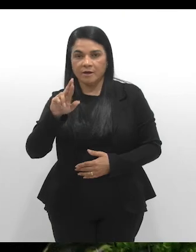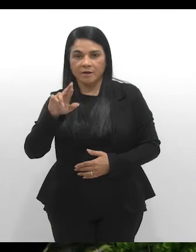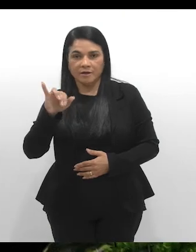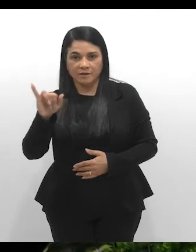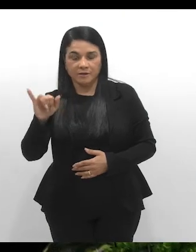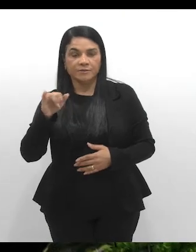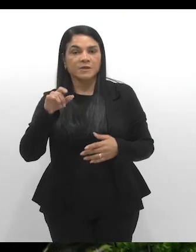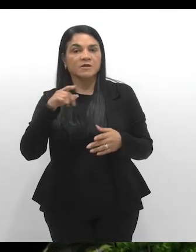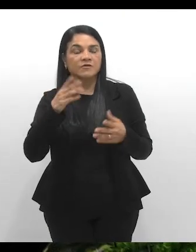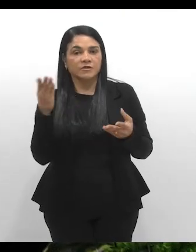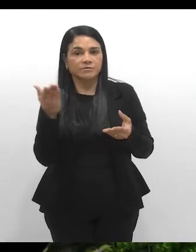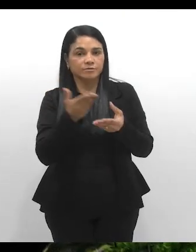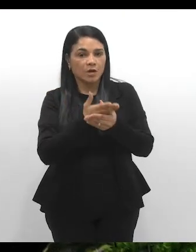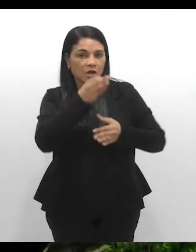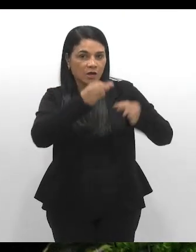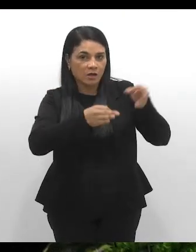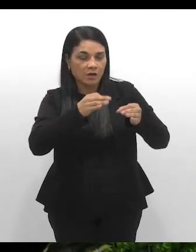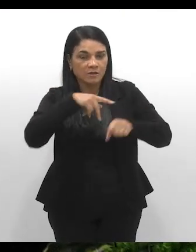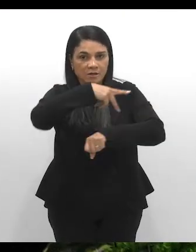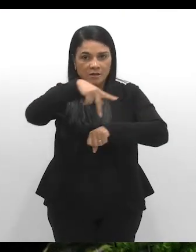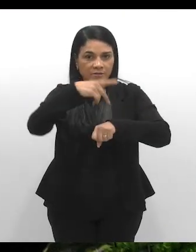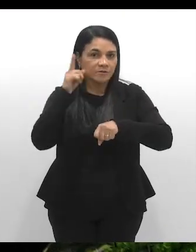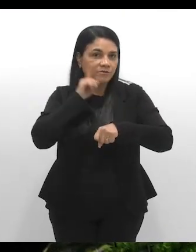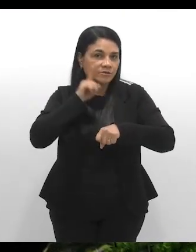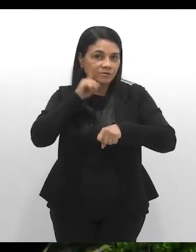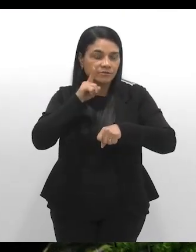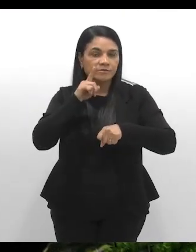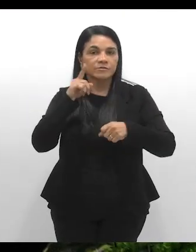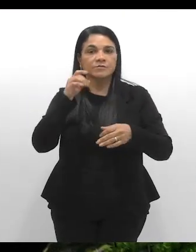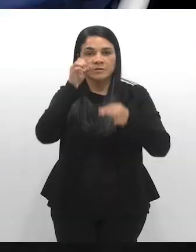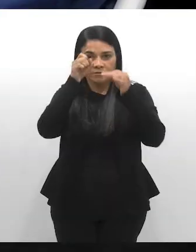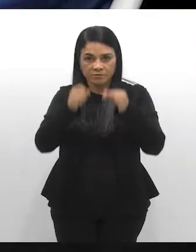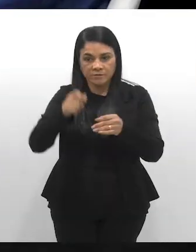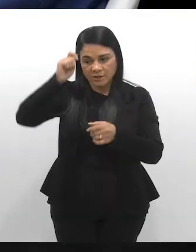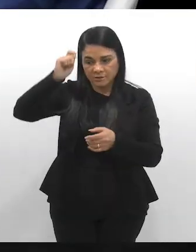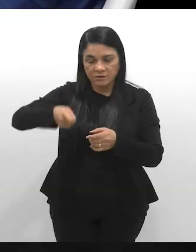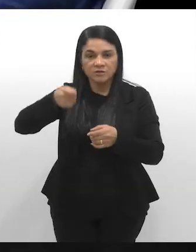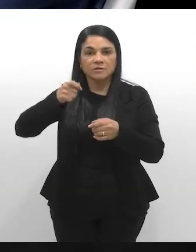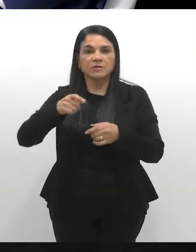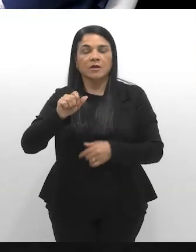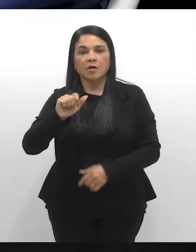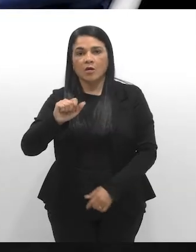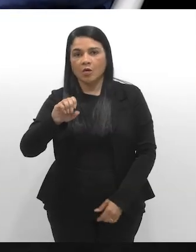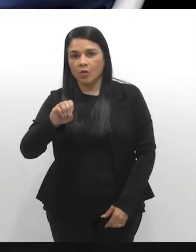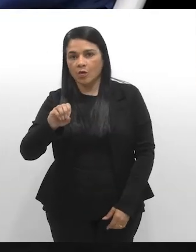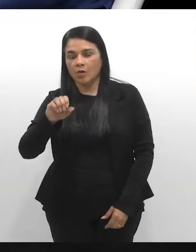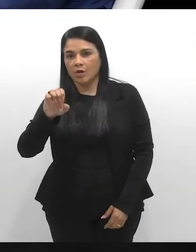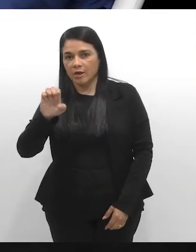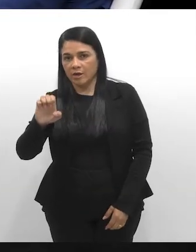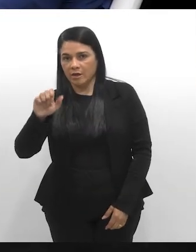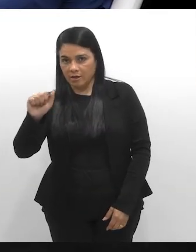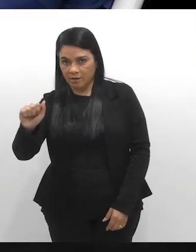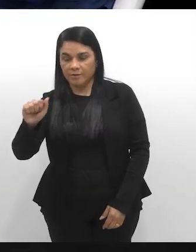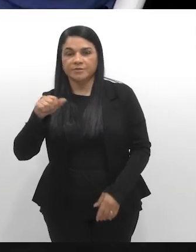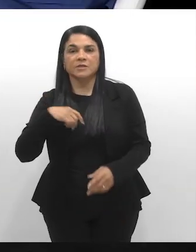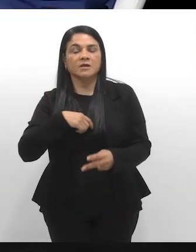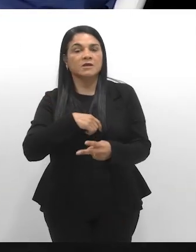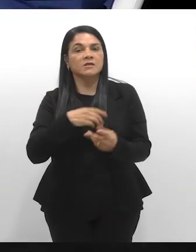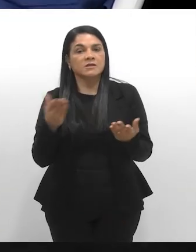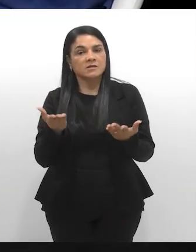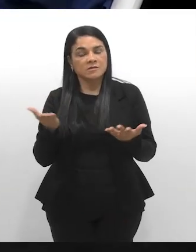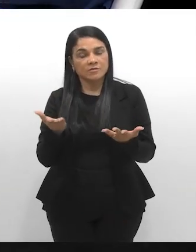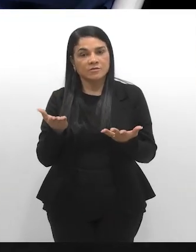Corte Interamericana de Direitos Humanos da OEA. Doutor Júlio, trago aqui então uma questão nesse segundo bloco